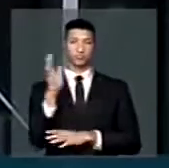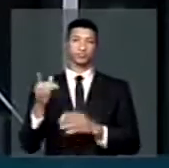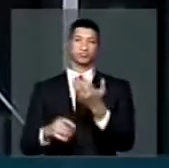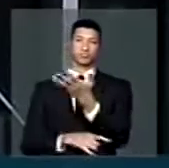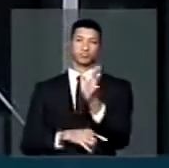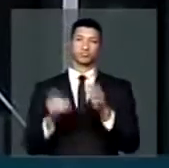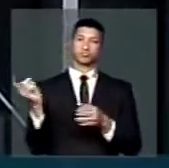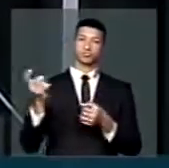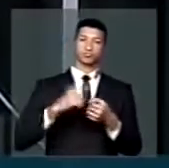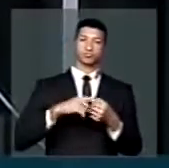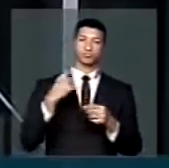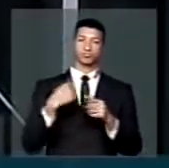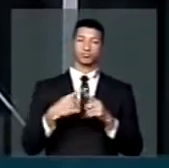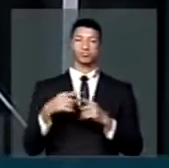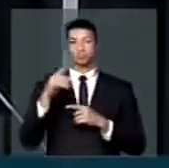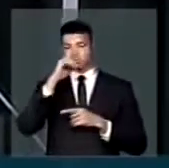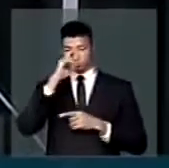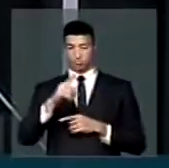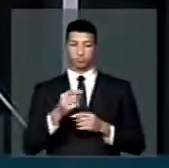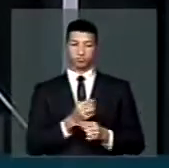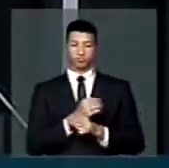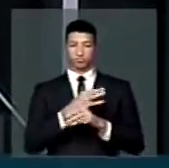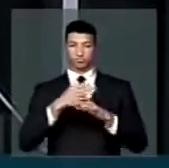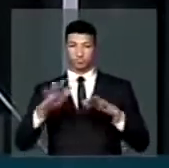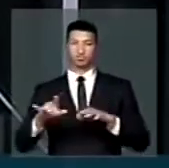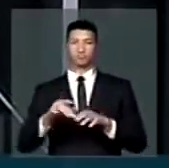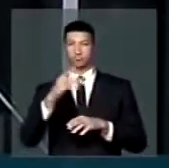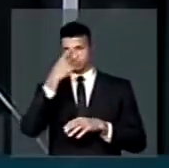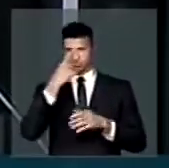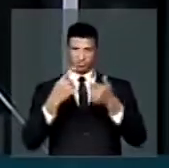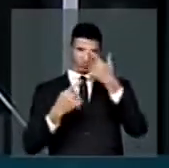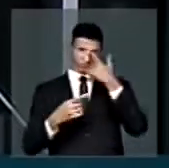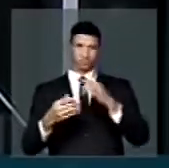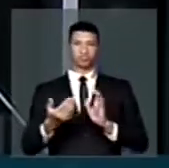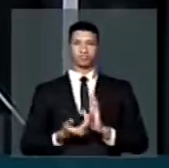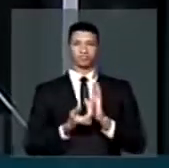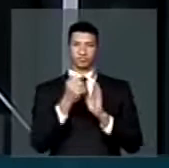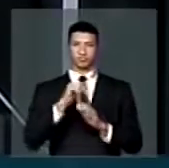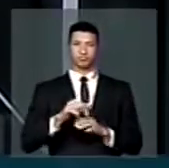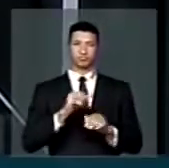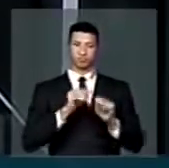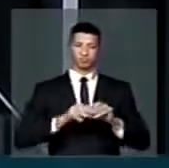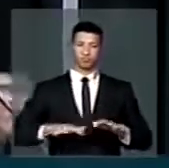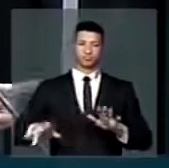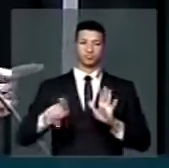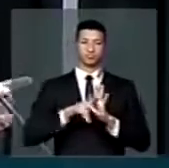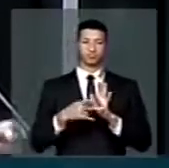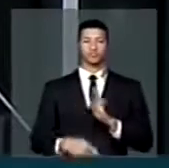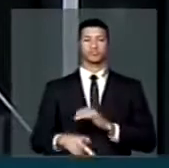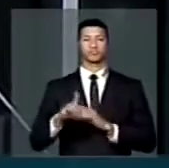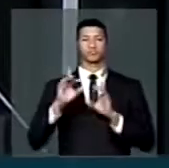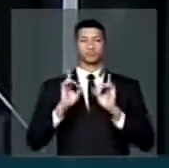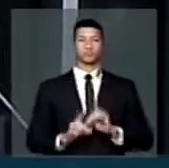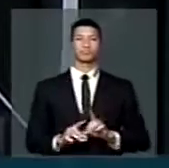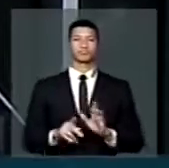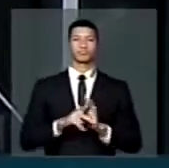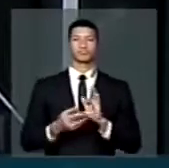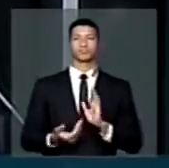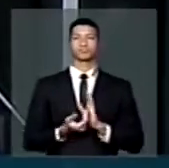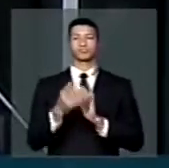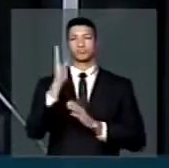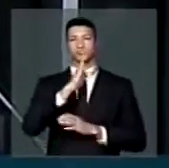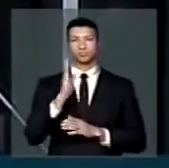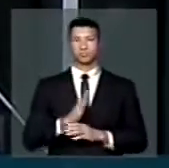repitam, pois eles mancham a imagem deste Parlamento e atingem a própria dignidade do